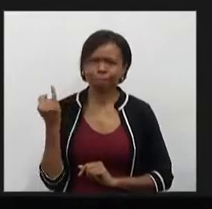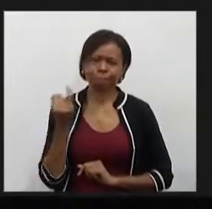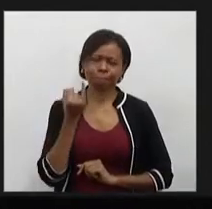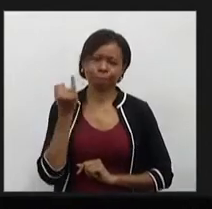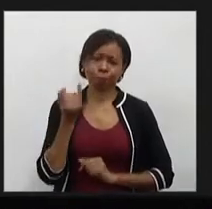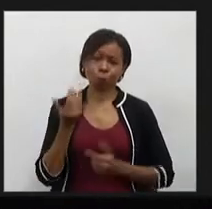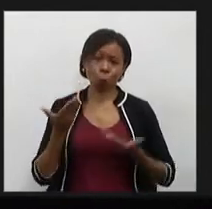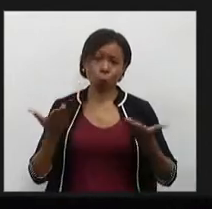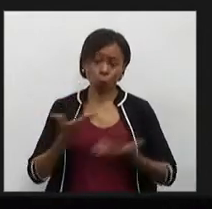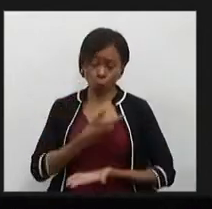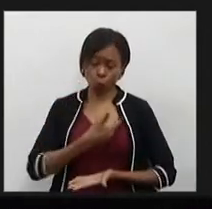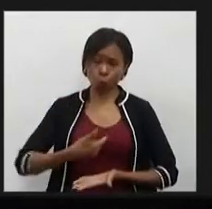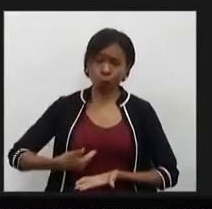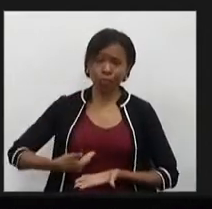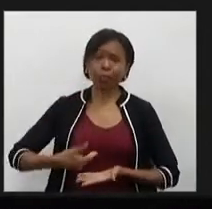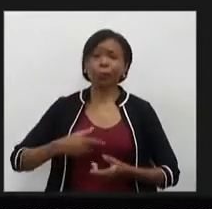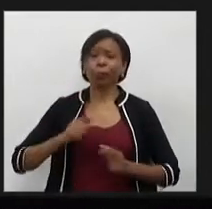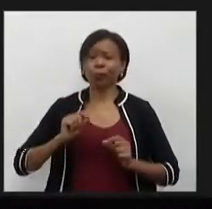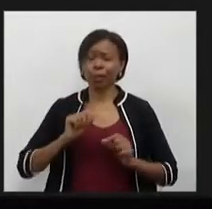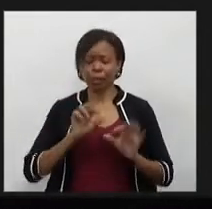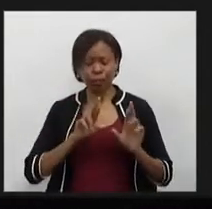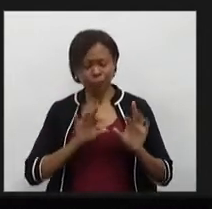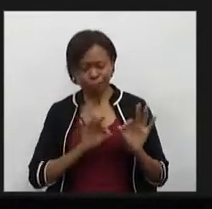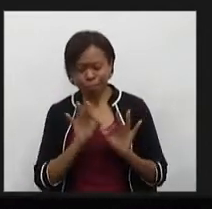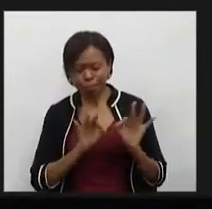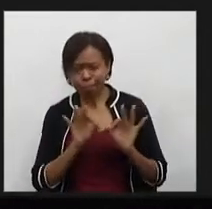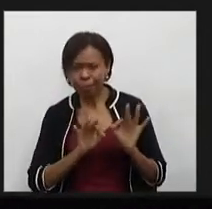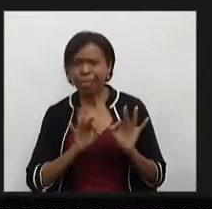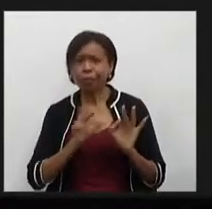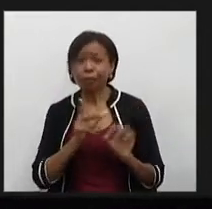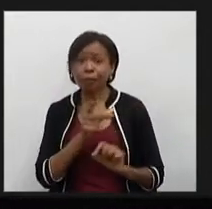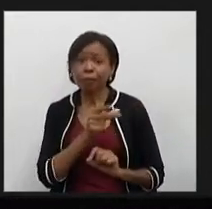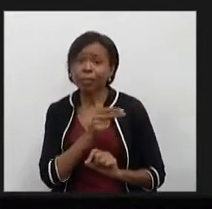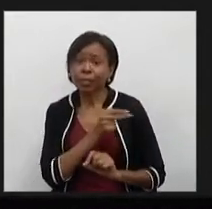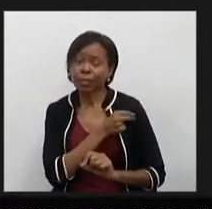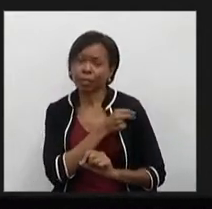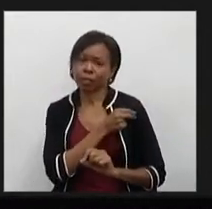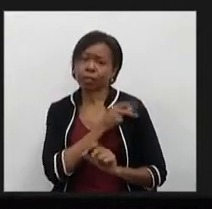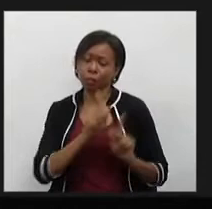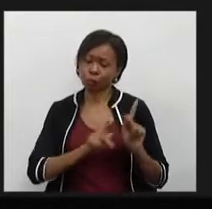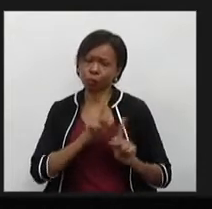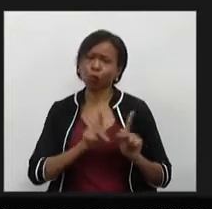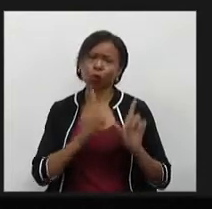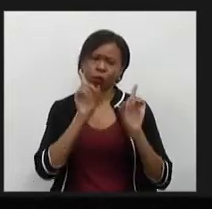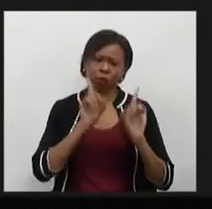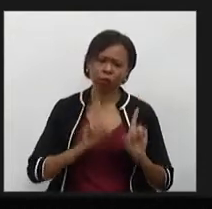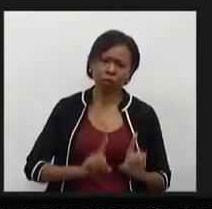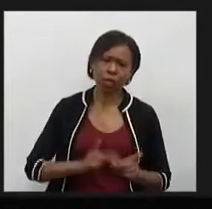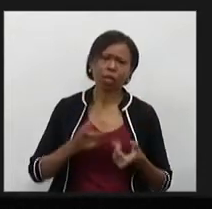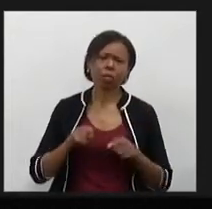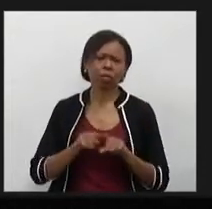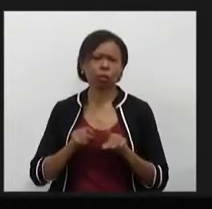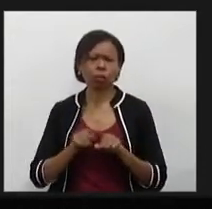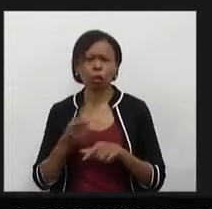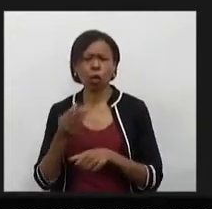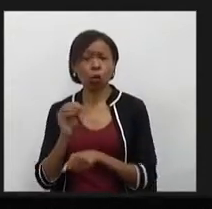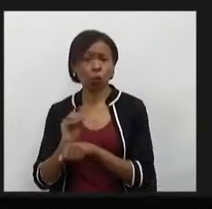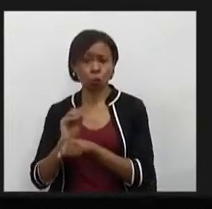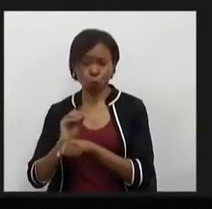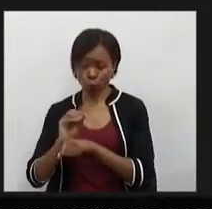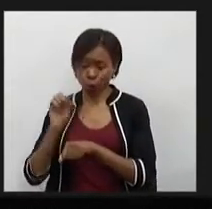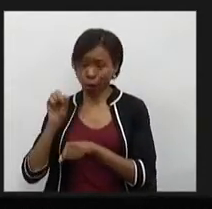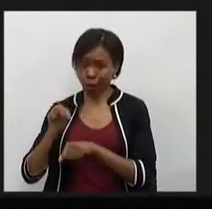hoje fazer o planejamento da vacinação dessas pessoas, do Estado planejar para vacinar as pessoas que cuidam